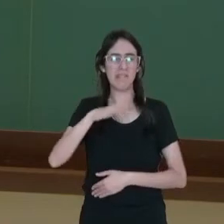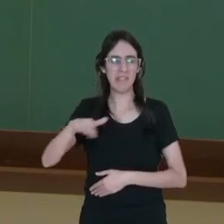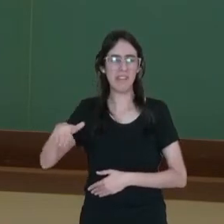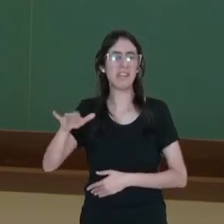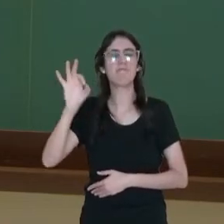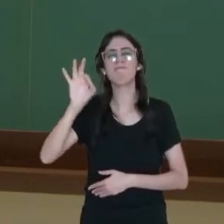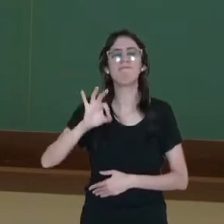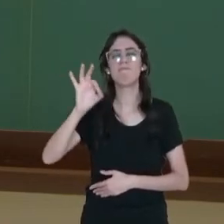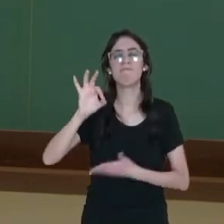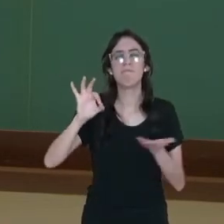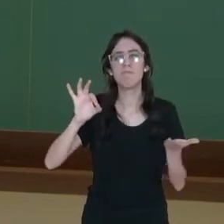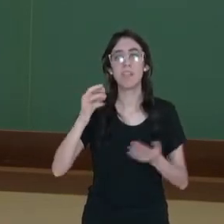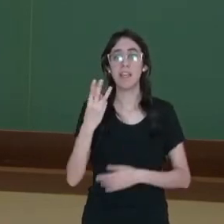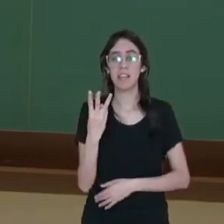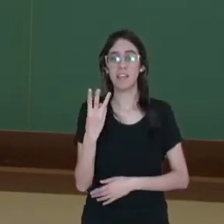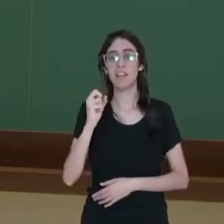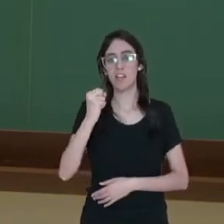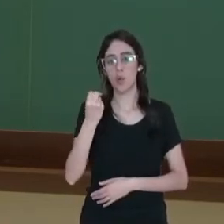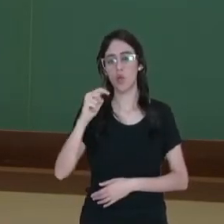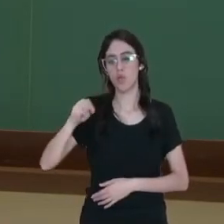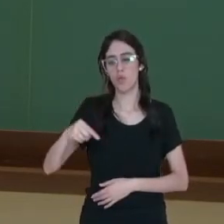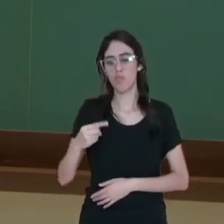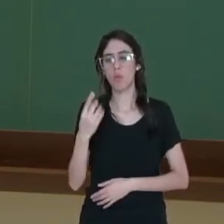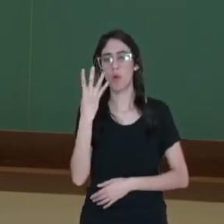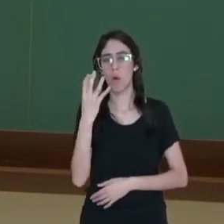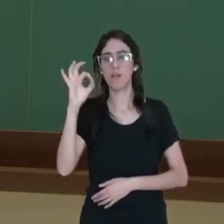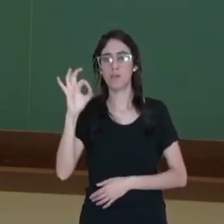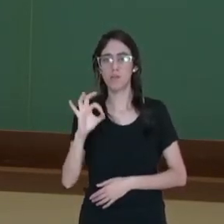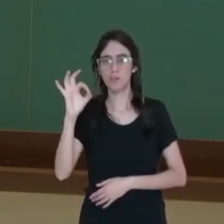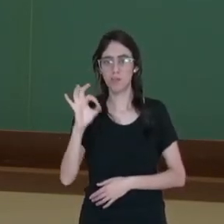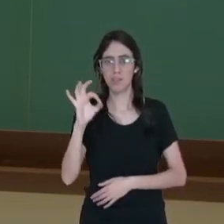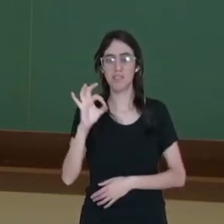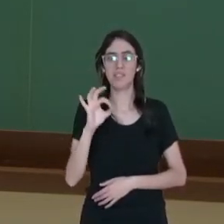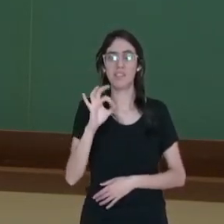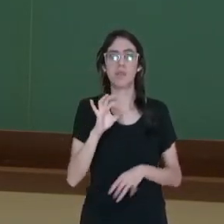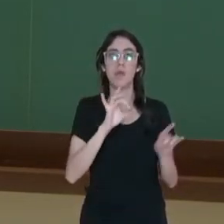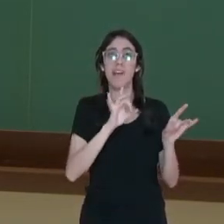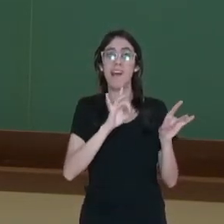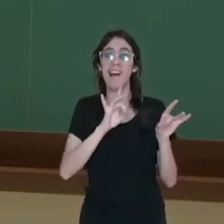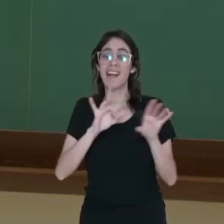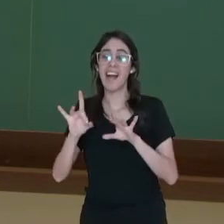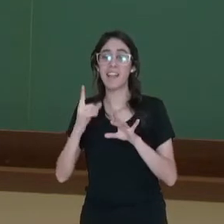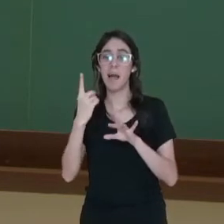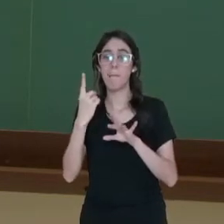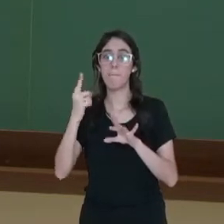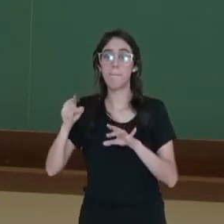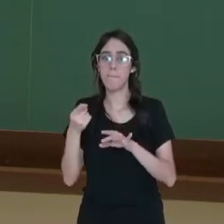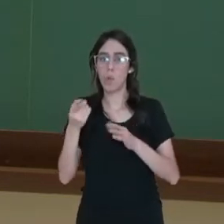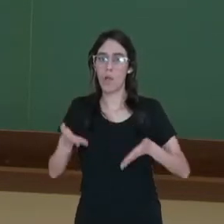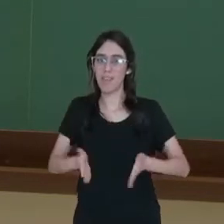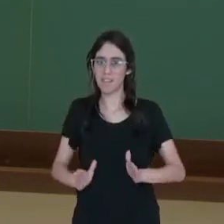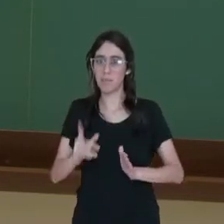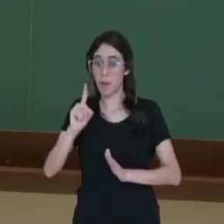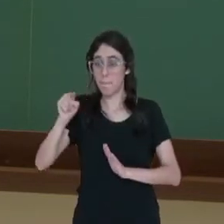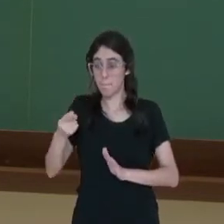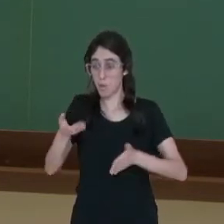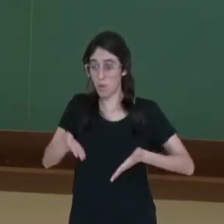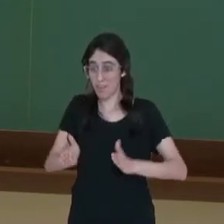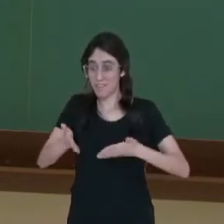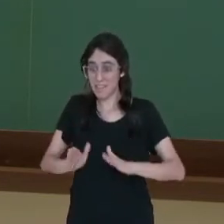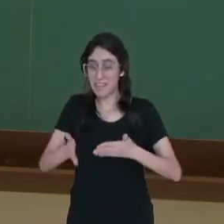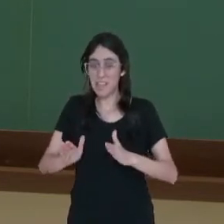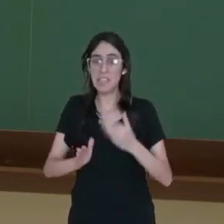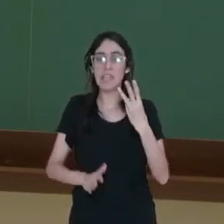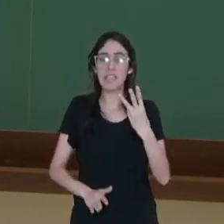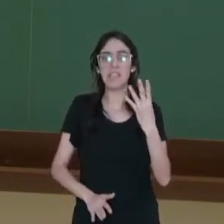infantil era de 38,4 mortes a cada 1.000 nascimentos. Em 2001, este número